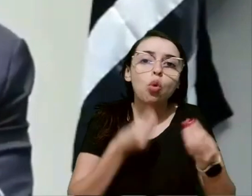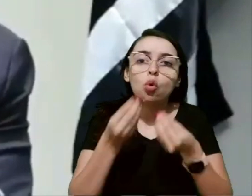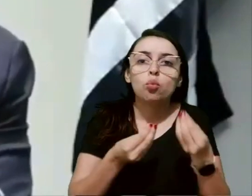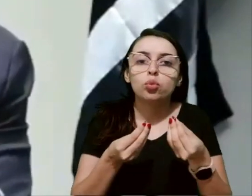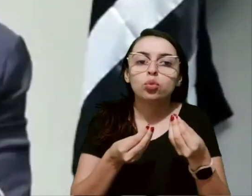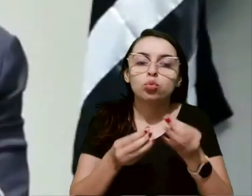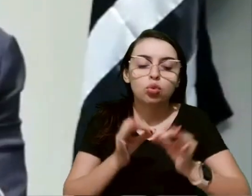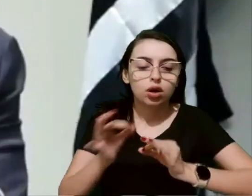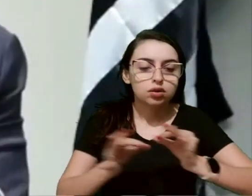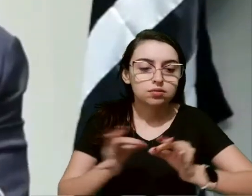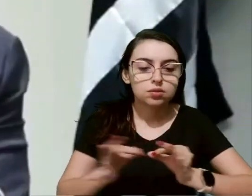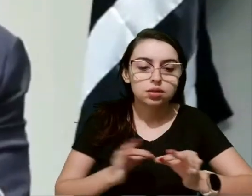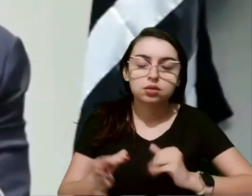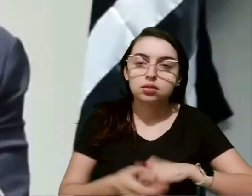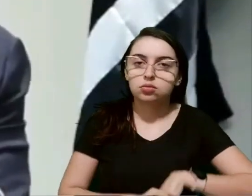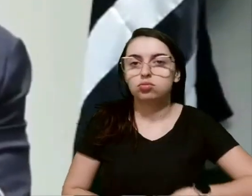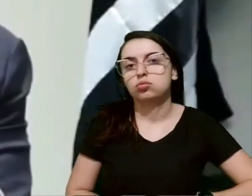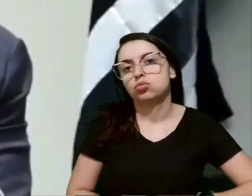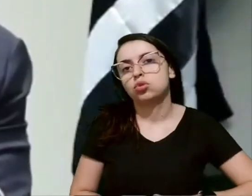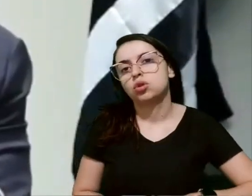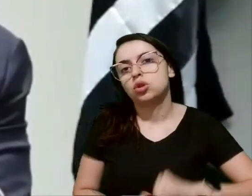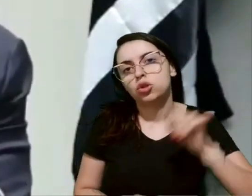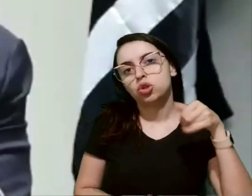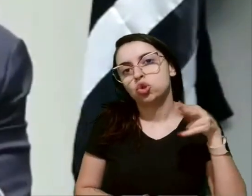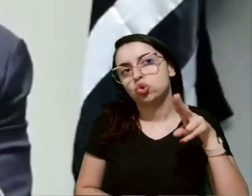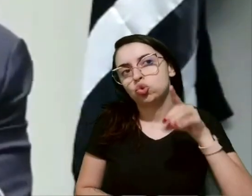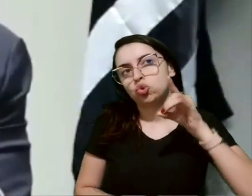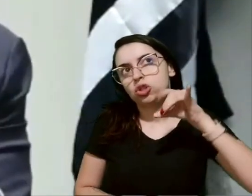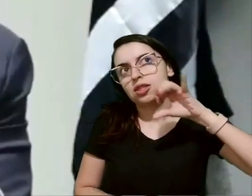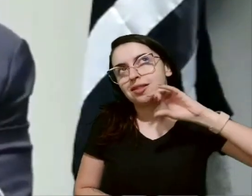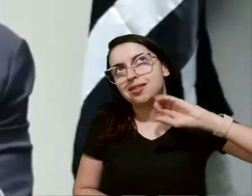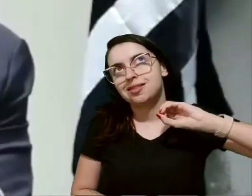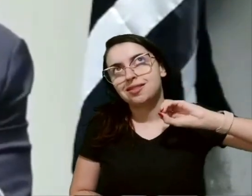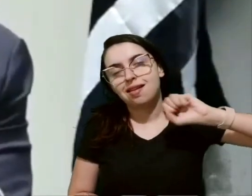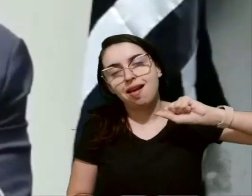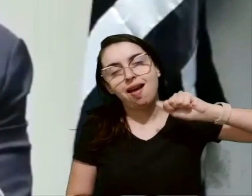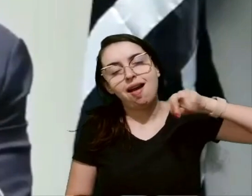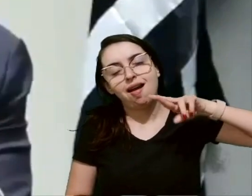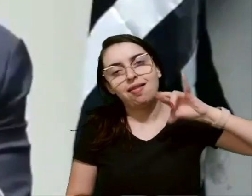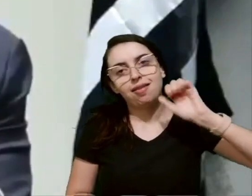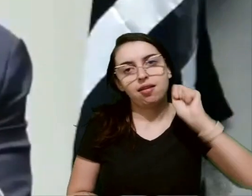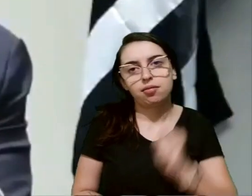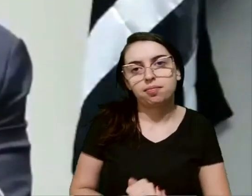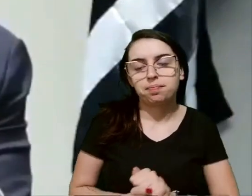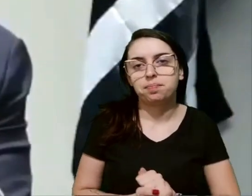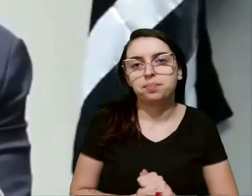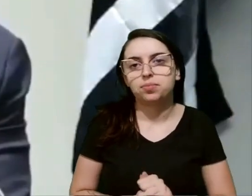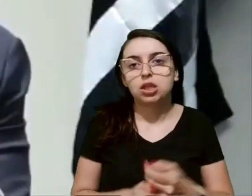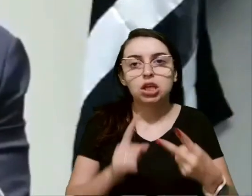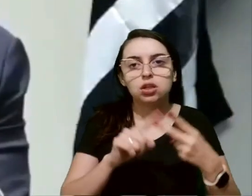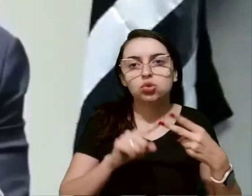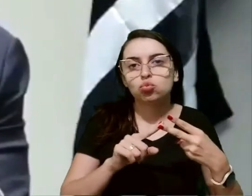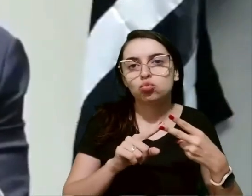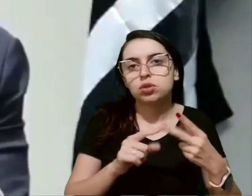Como? Administração judiciária, né. Então, eu vou falar